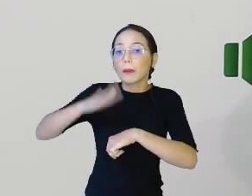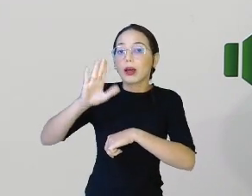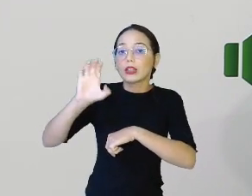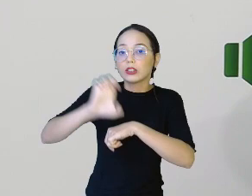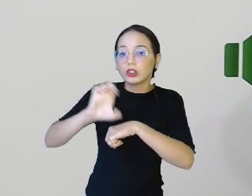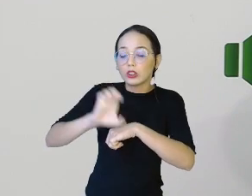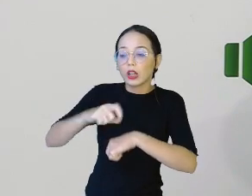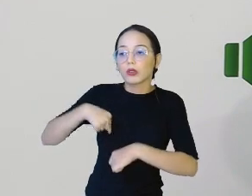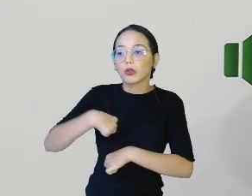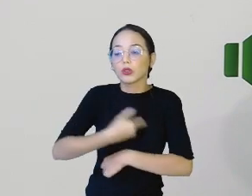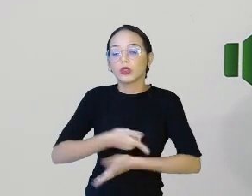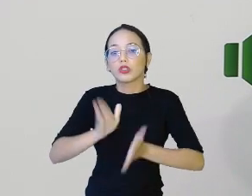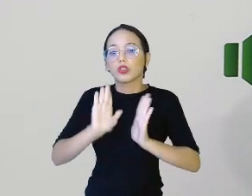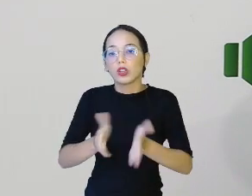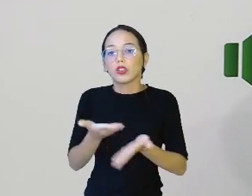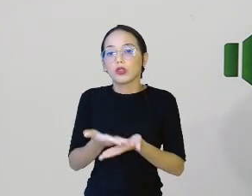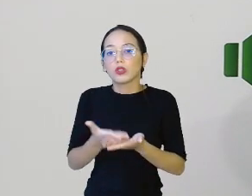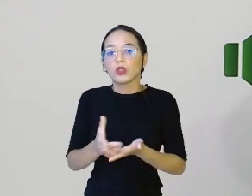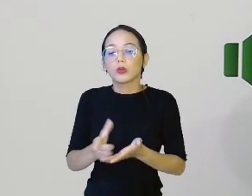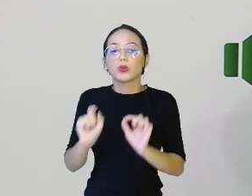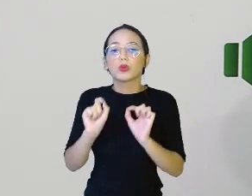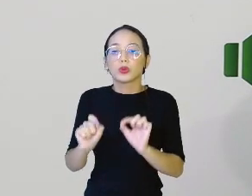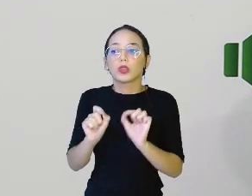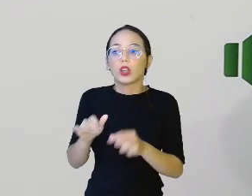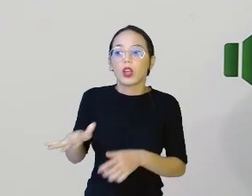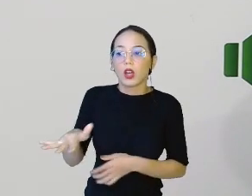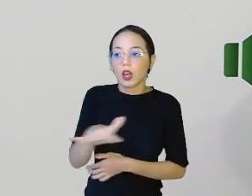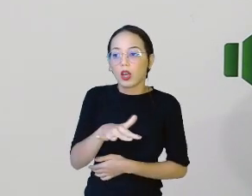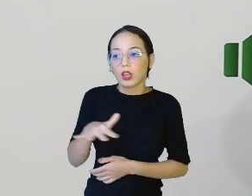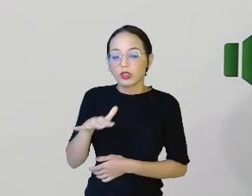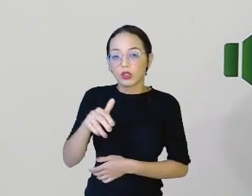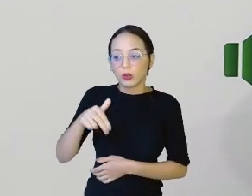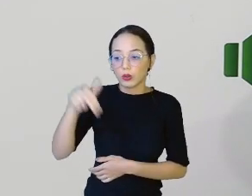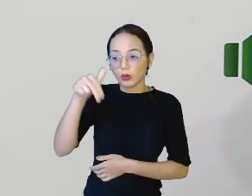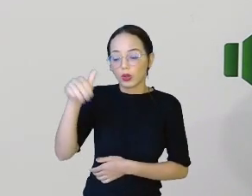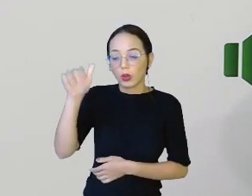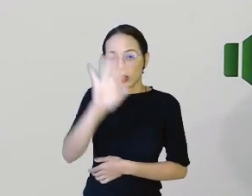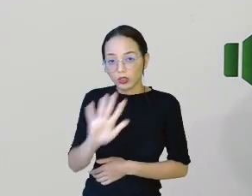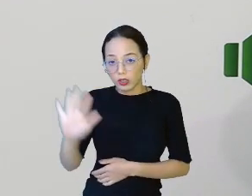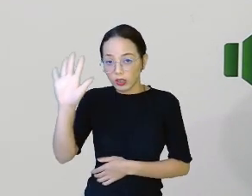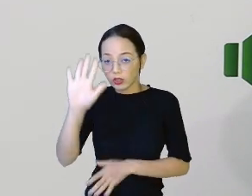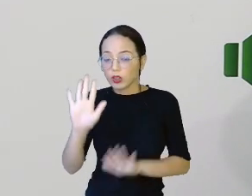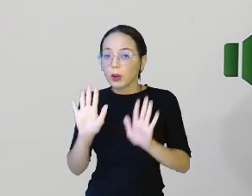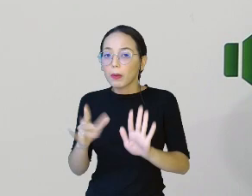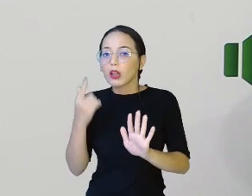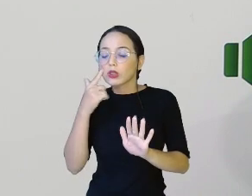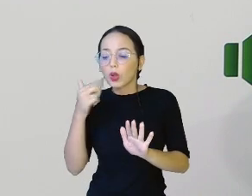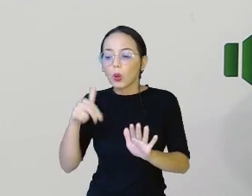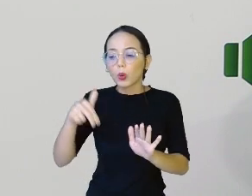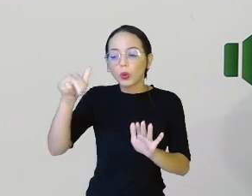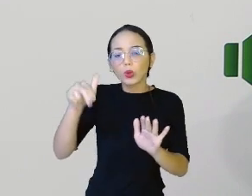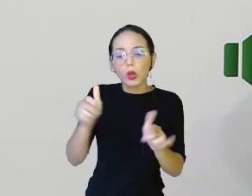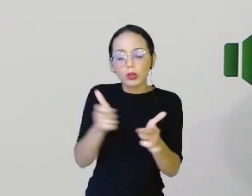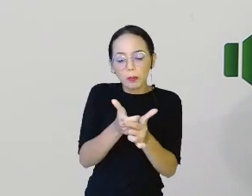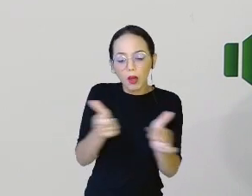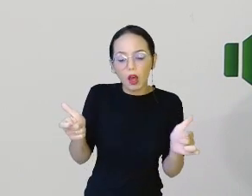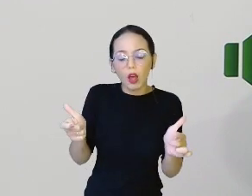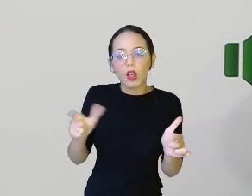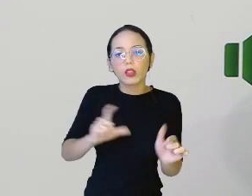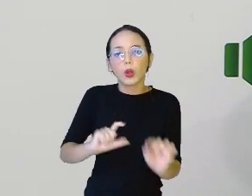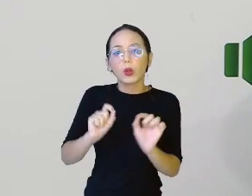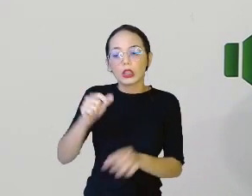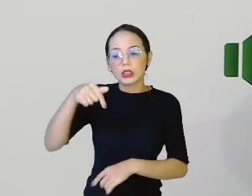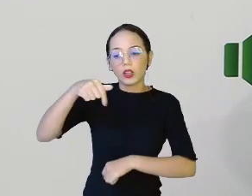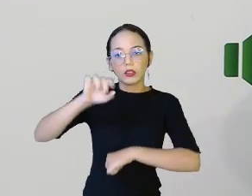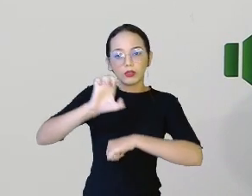também nós já estudamos aqui, é a região nordeste. A região norte, ela é composta por